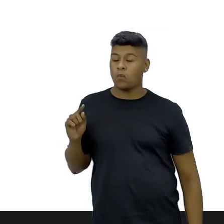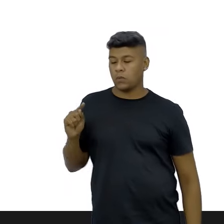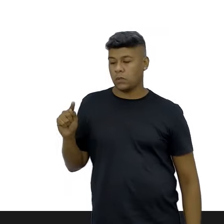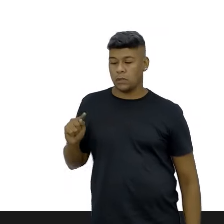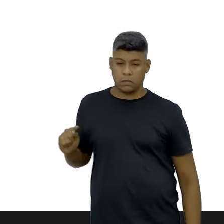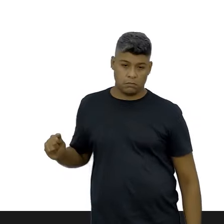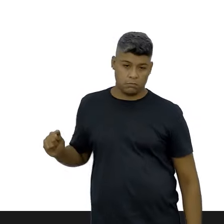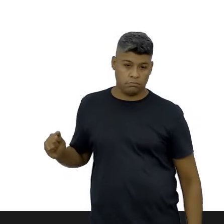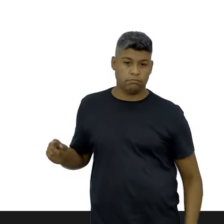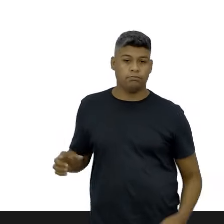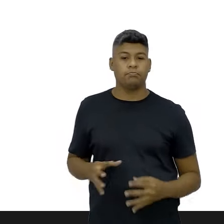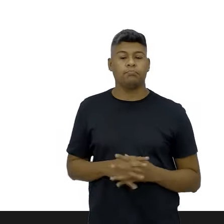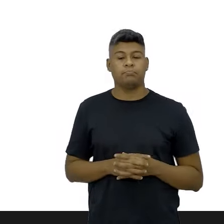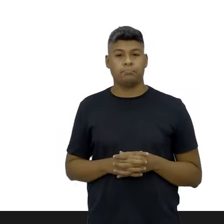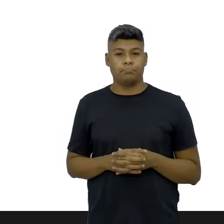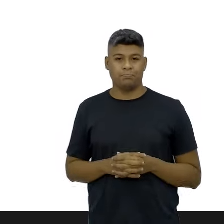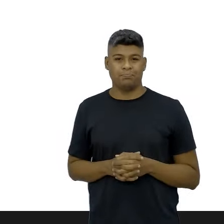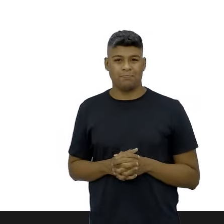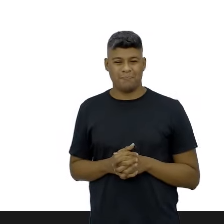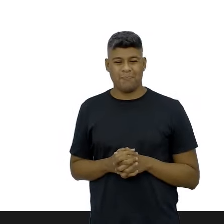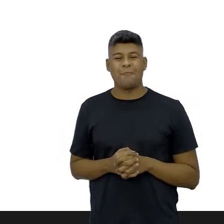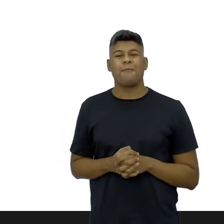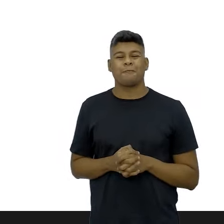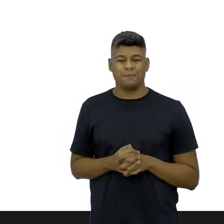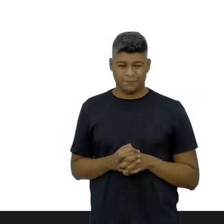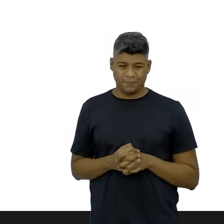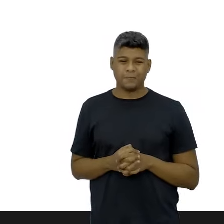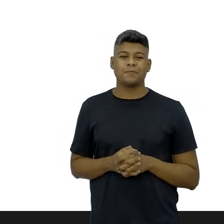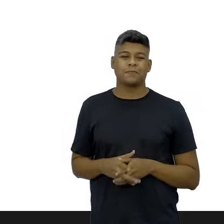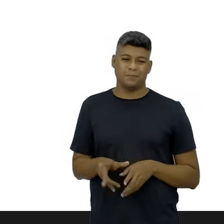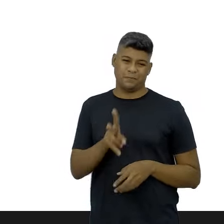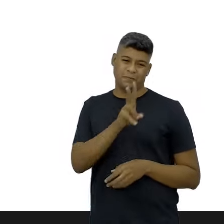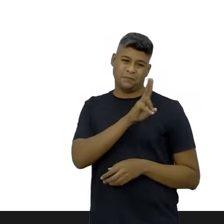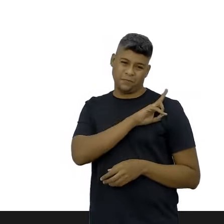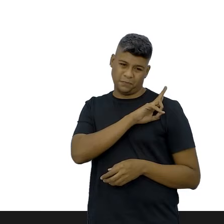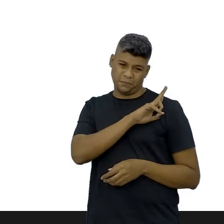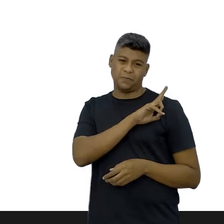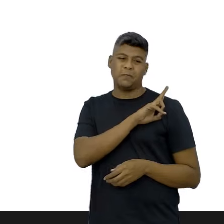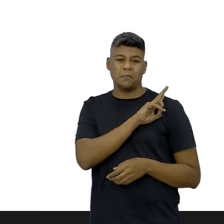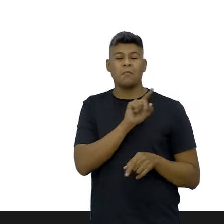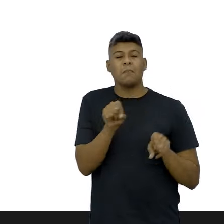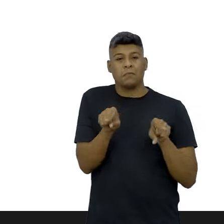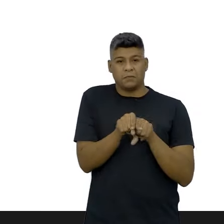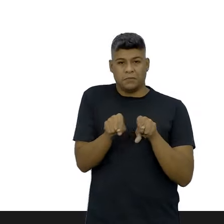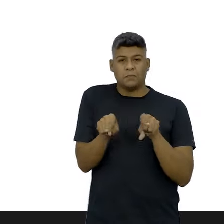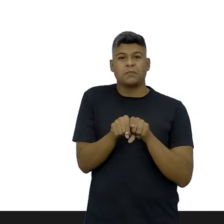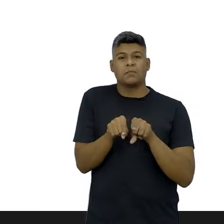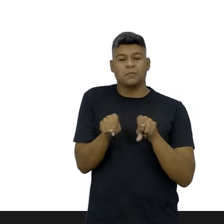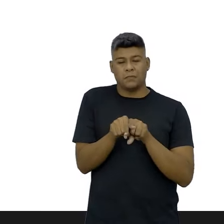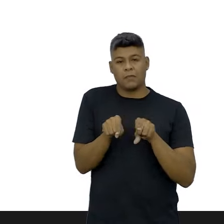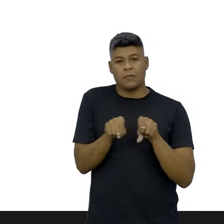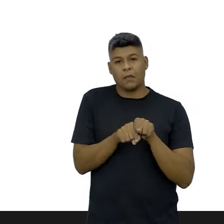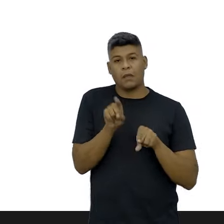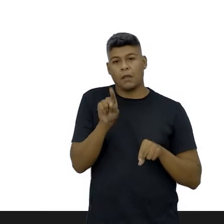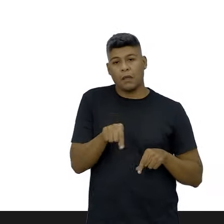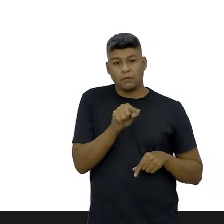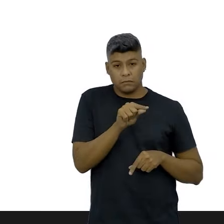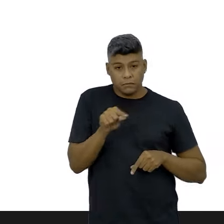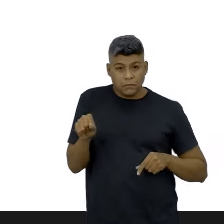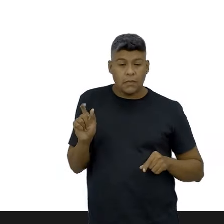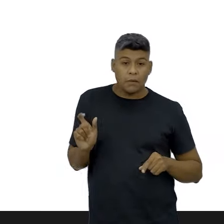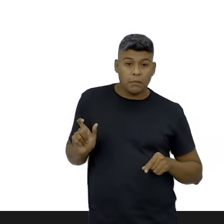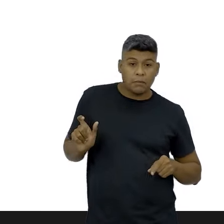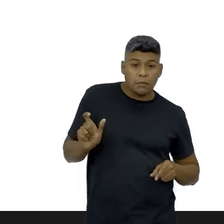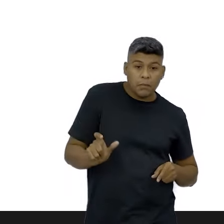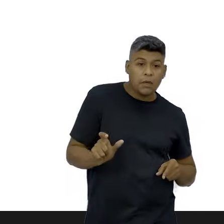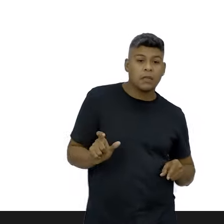Z inicial. E a habilidade também do segundo ano de língua portuguesa de número 4, grafar corretamente